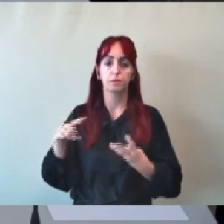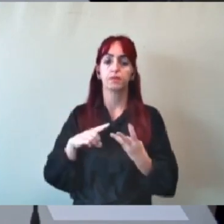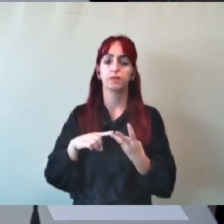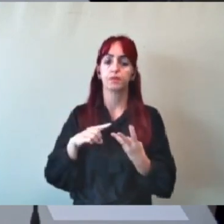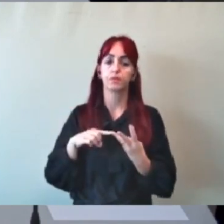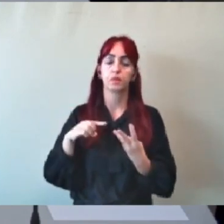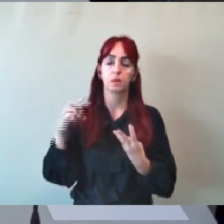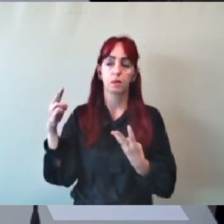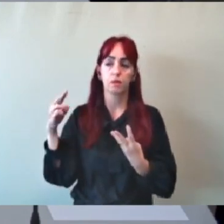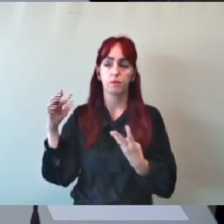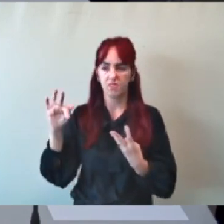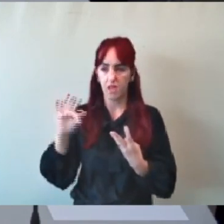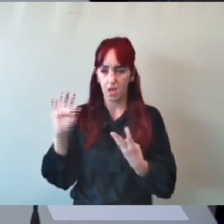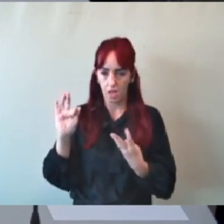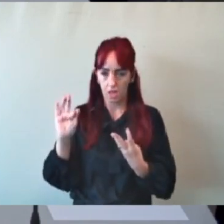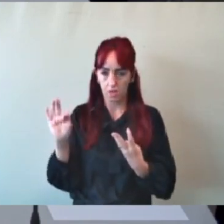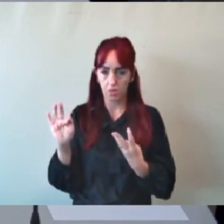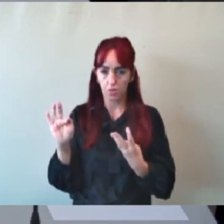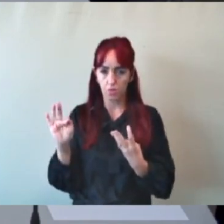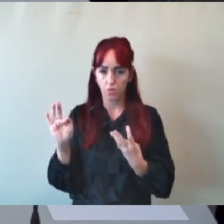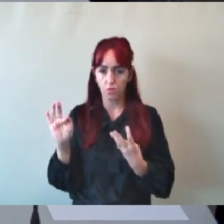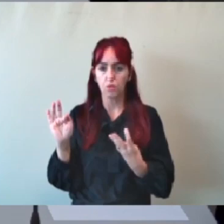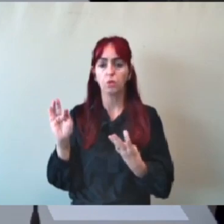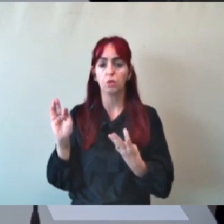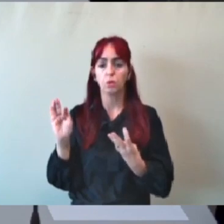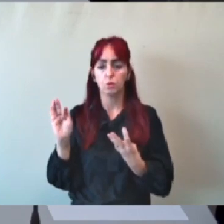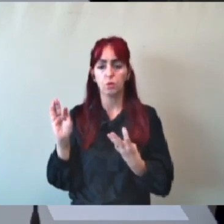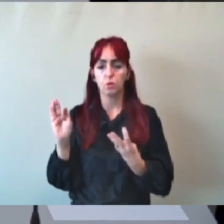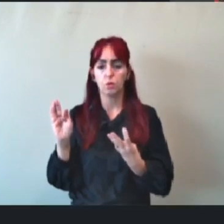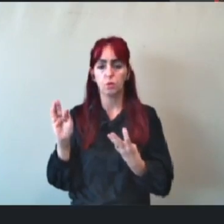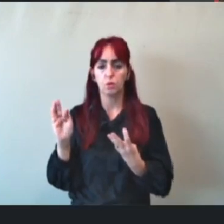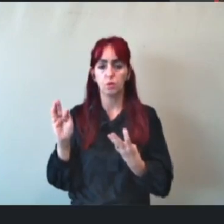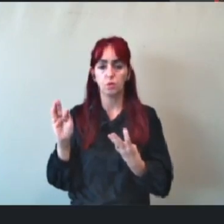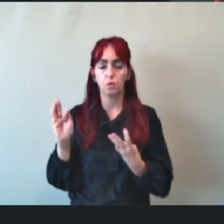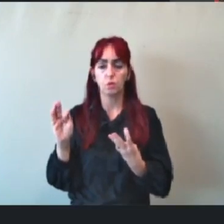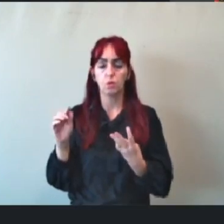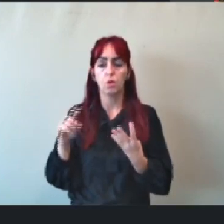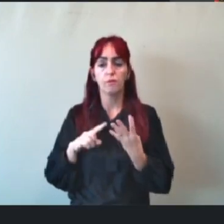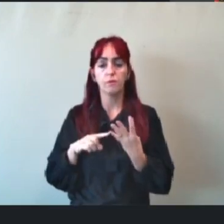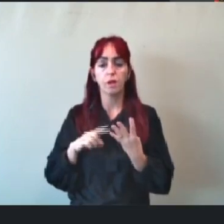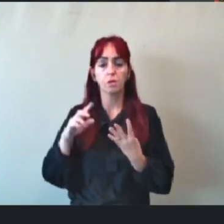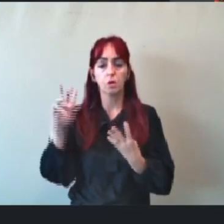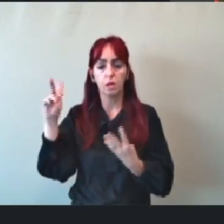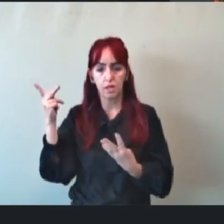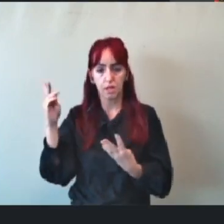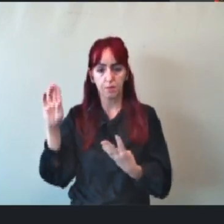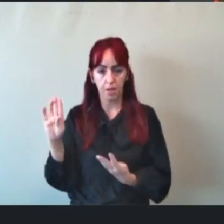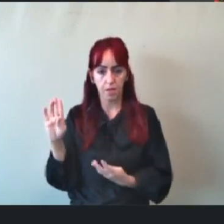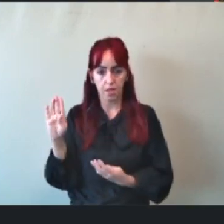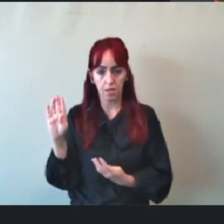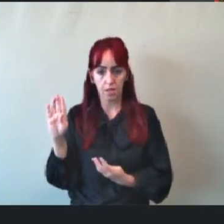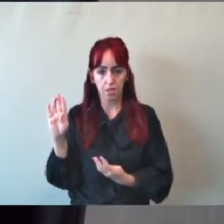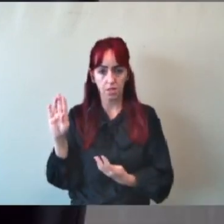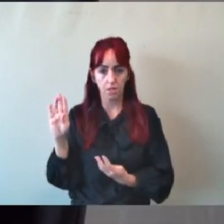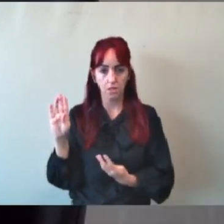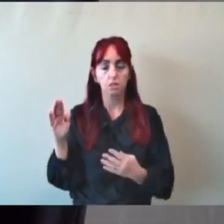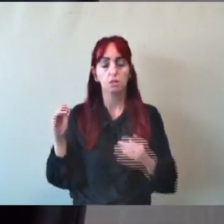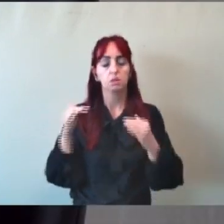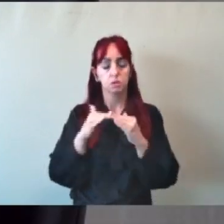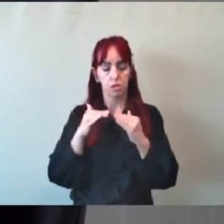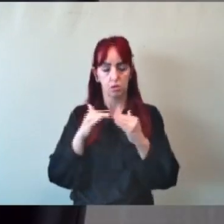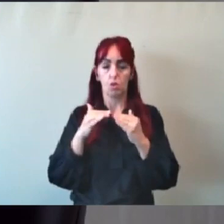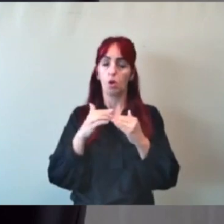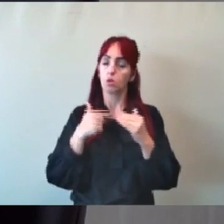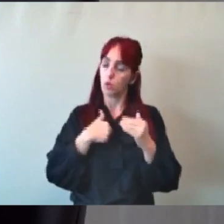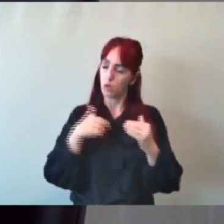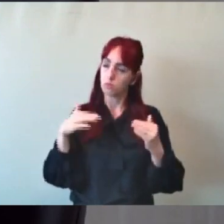Luiz. Com relator. Vereador Henrique Braga. De acordo. Eu também voto com